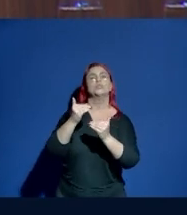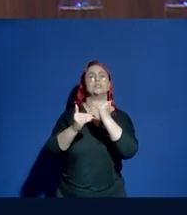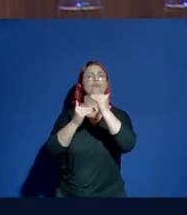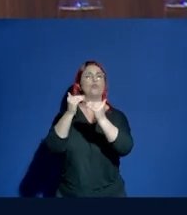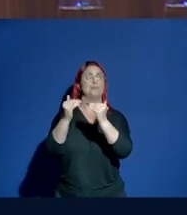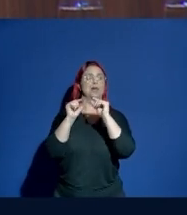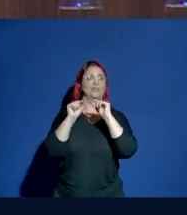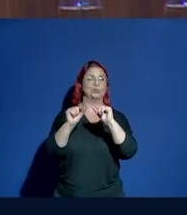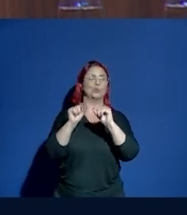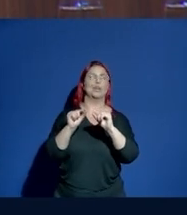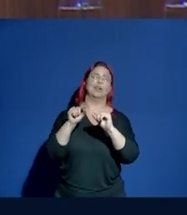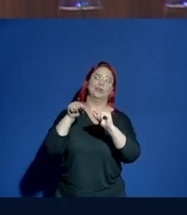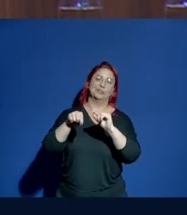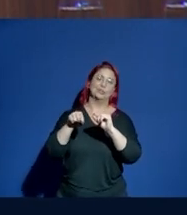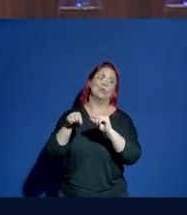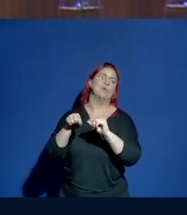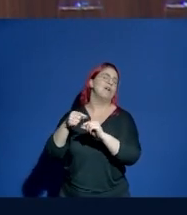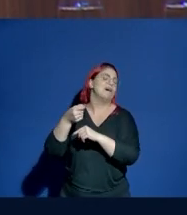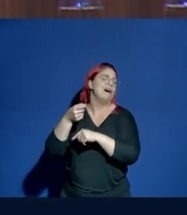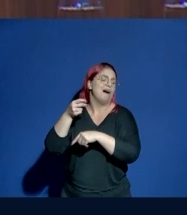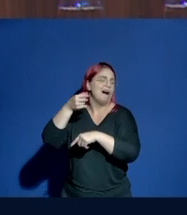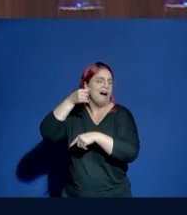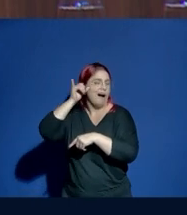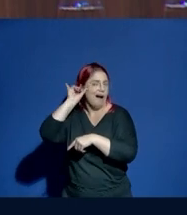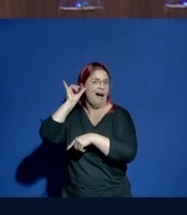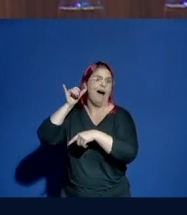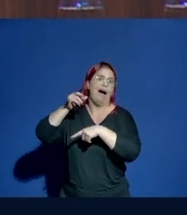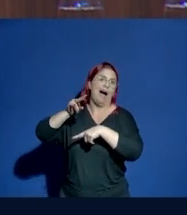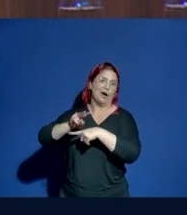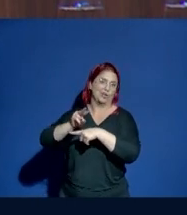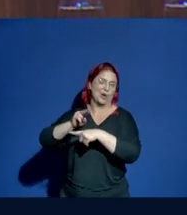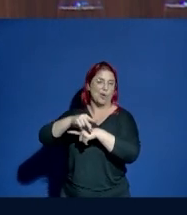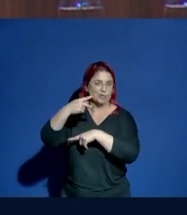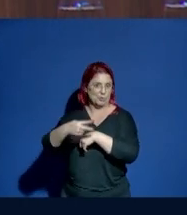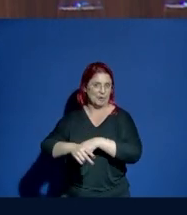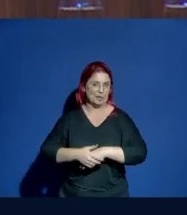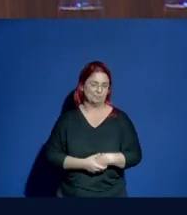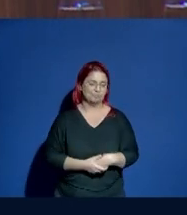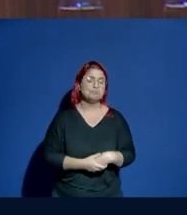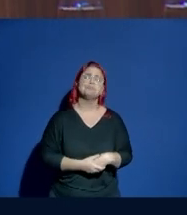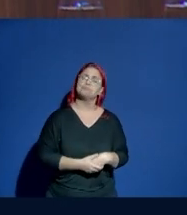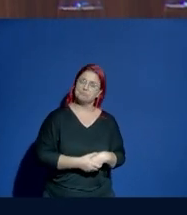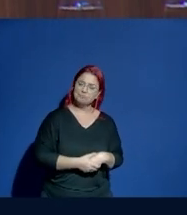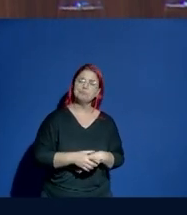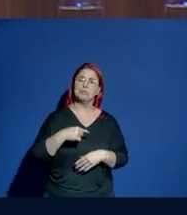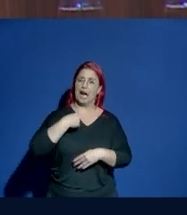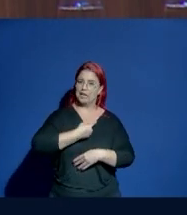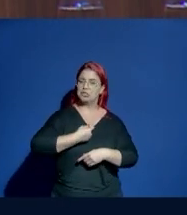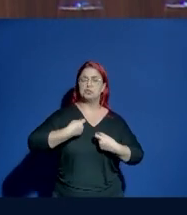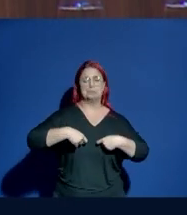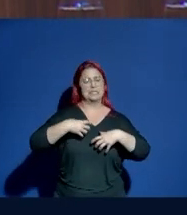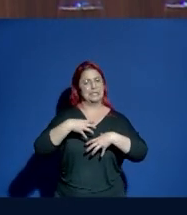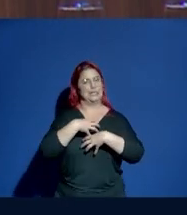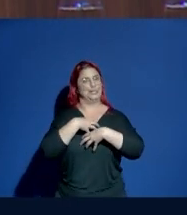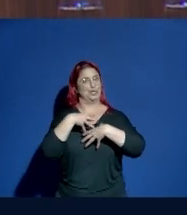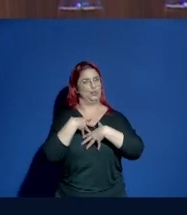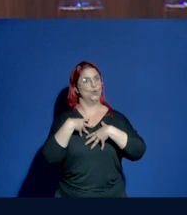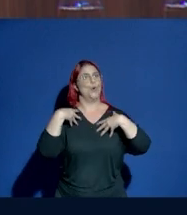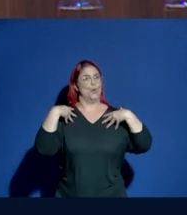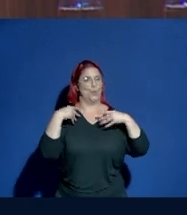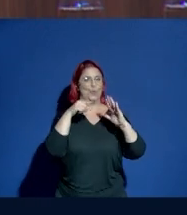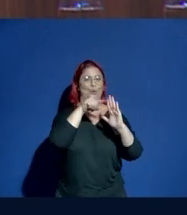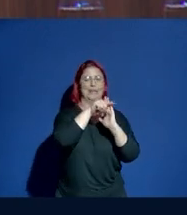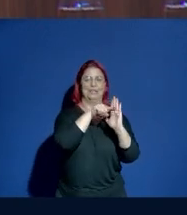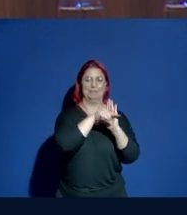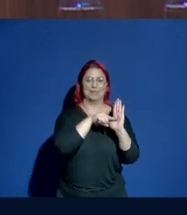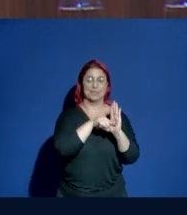do nosso agronegócio aqui no Estado de São Paulo a gente tem que ter um orgulho muito grande de toda essa pesquisa e aquilo que tem